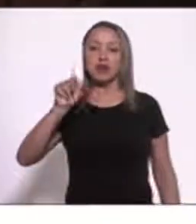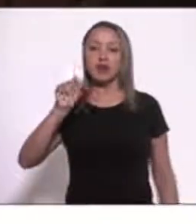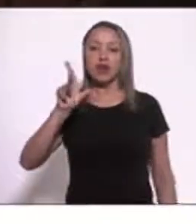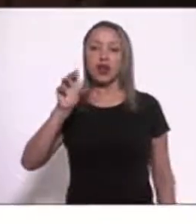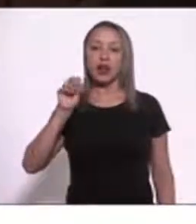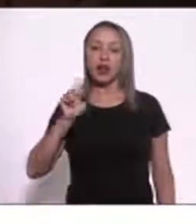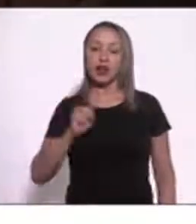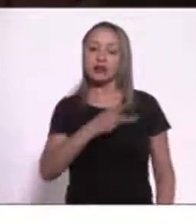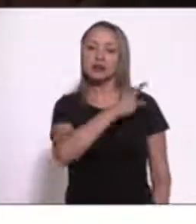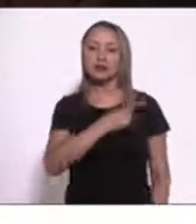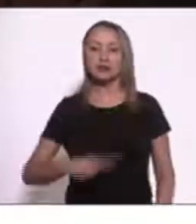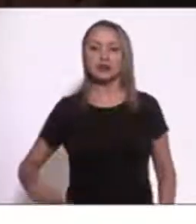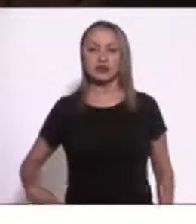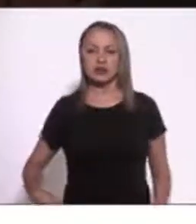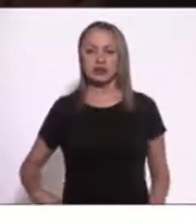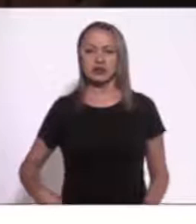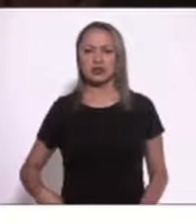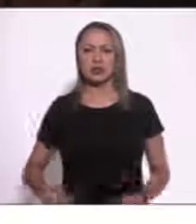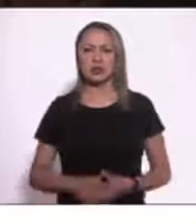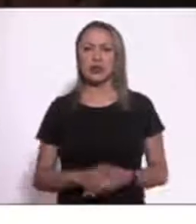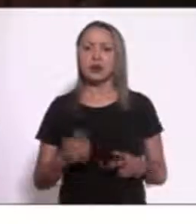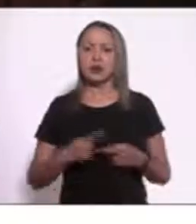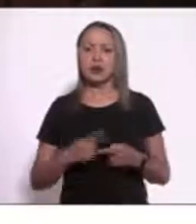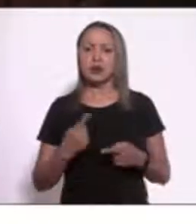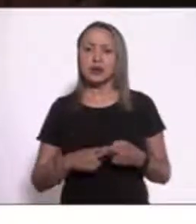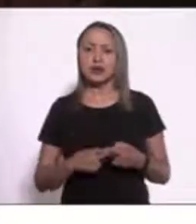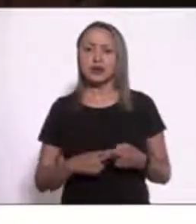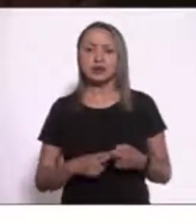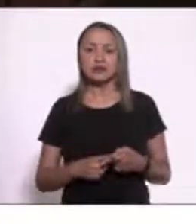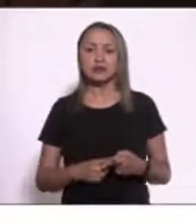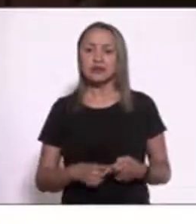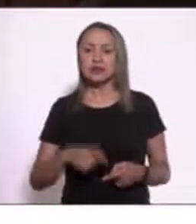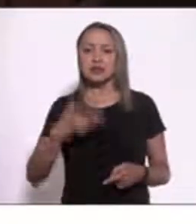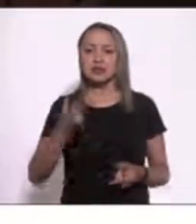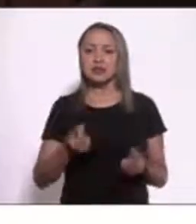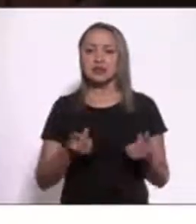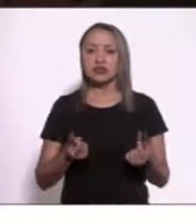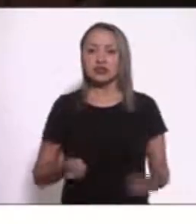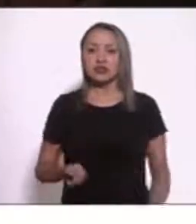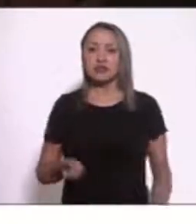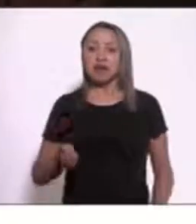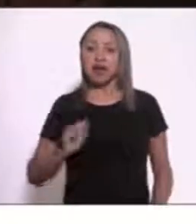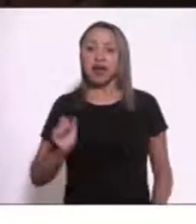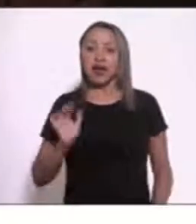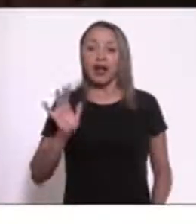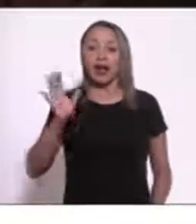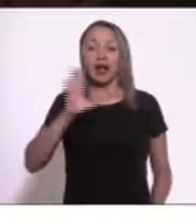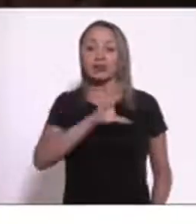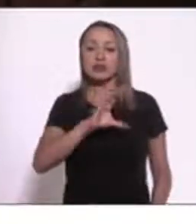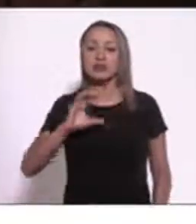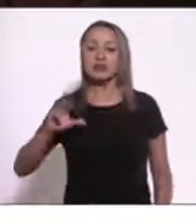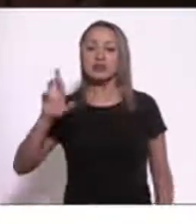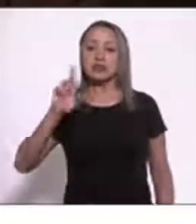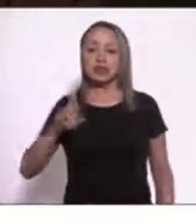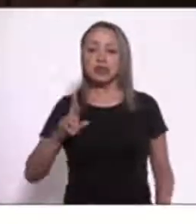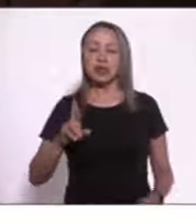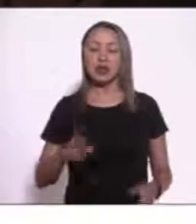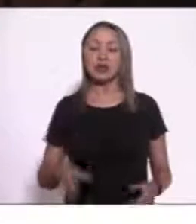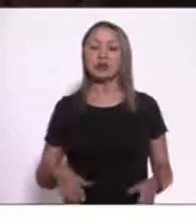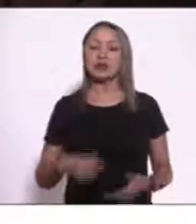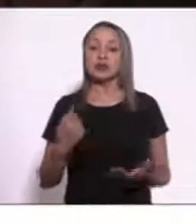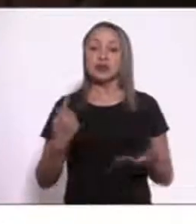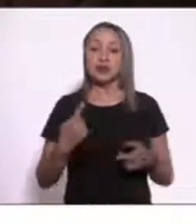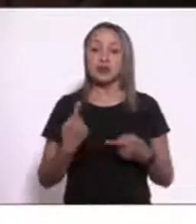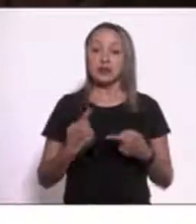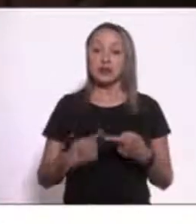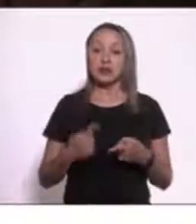presidente, essa farra assume contornos de descalabro. Vejam que a CCR, em contrato com o poder público,